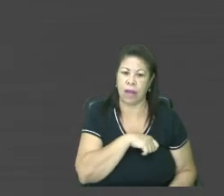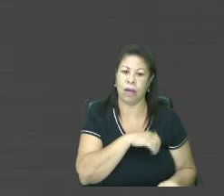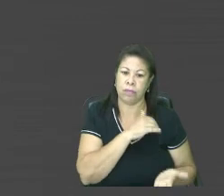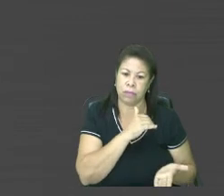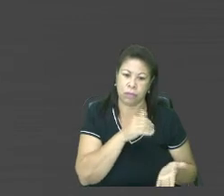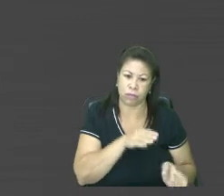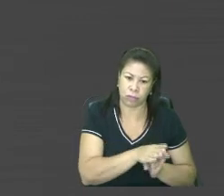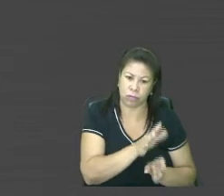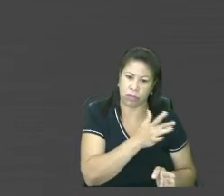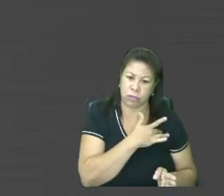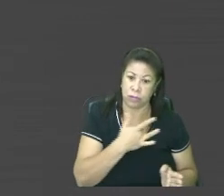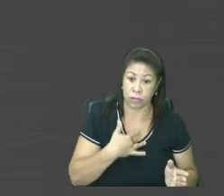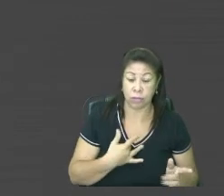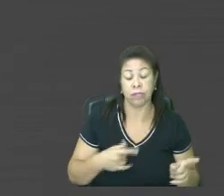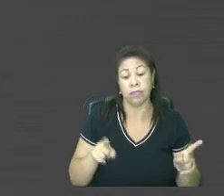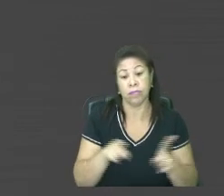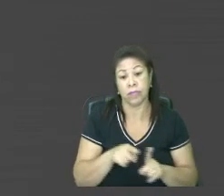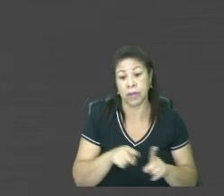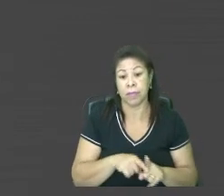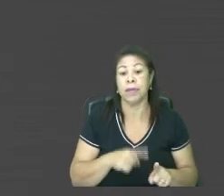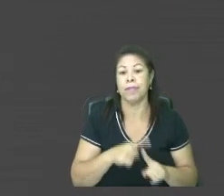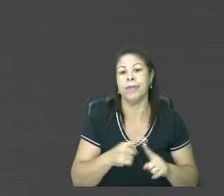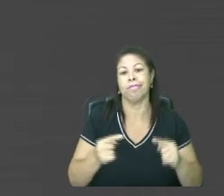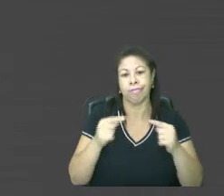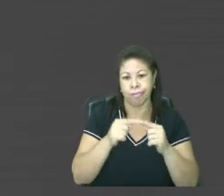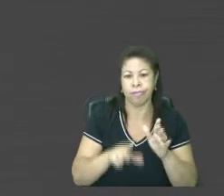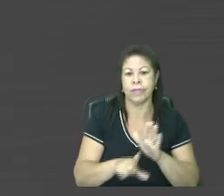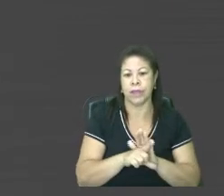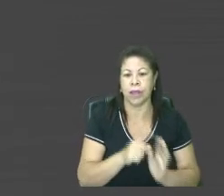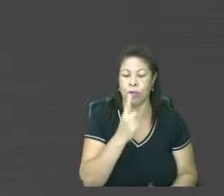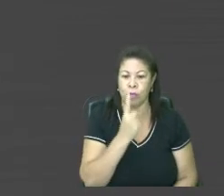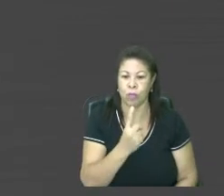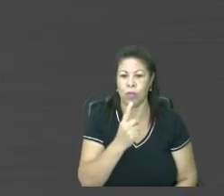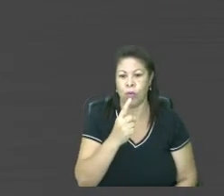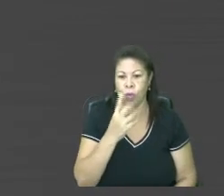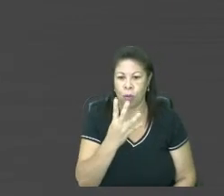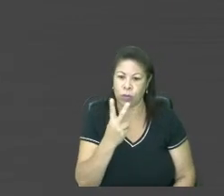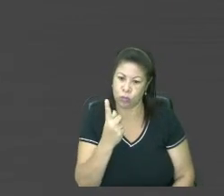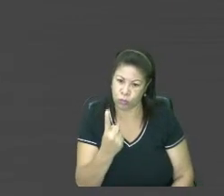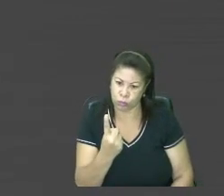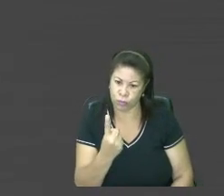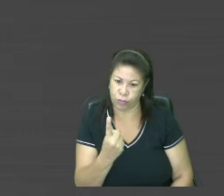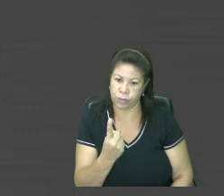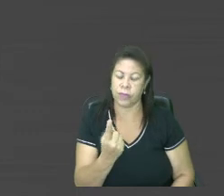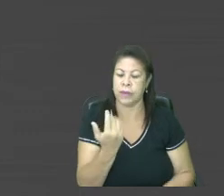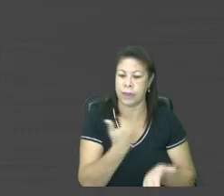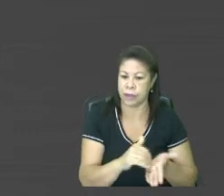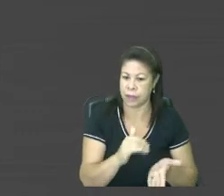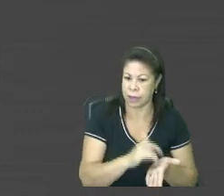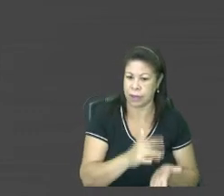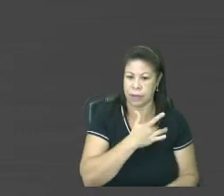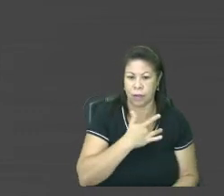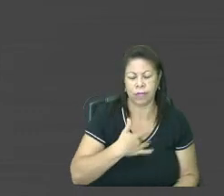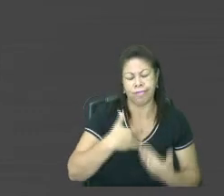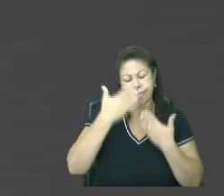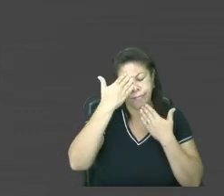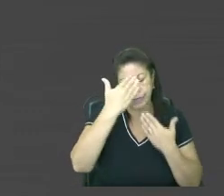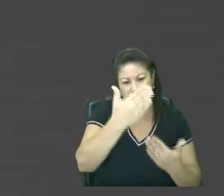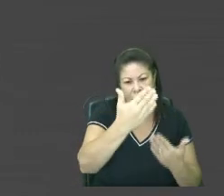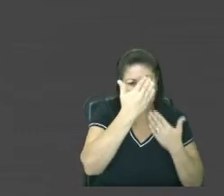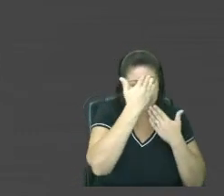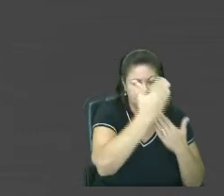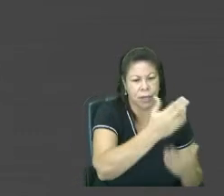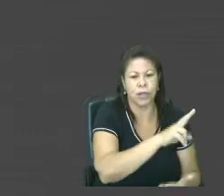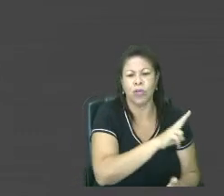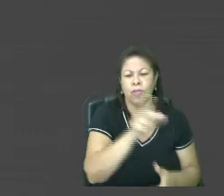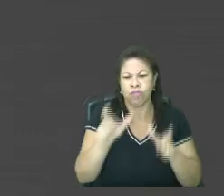em atendimento com a Lei Complementar 141. Tá? A Secretaria de Saúde agradece, né, em nome de todos os servidores,